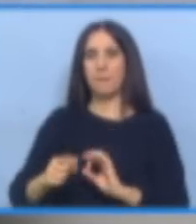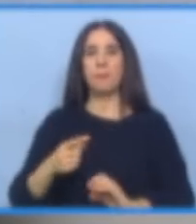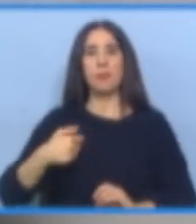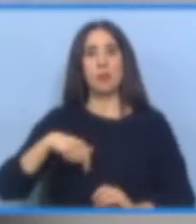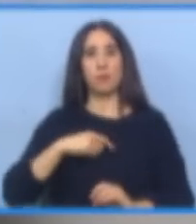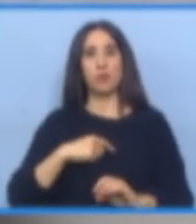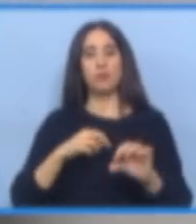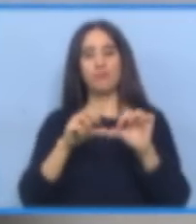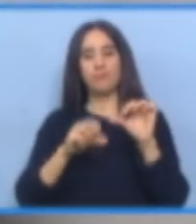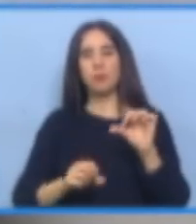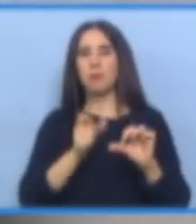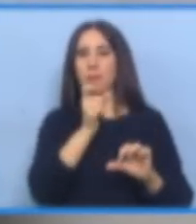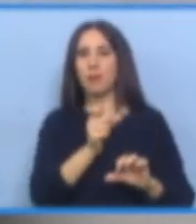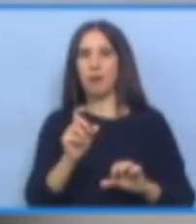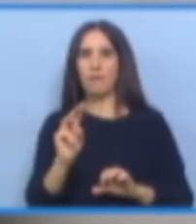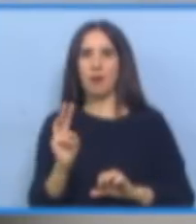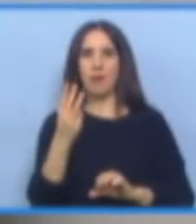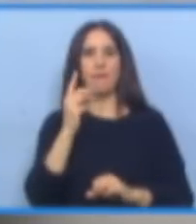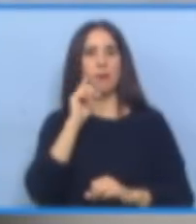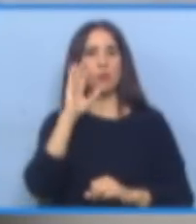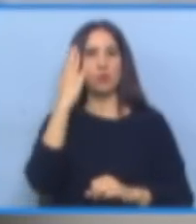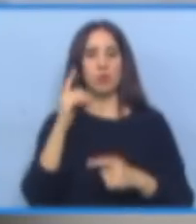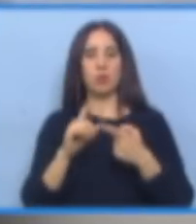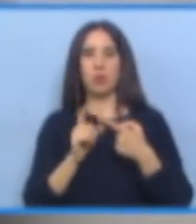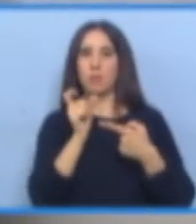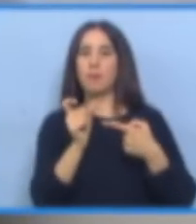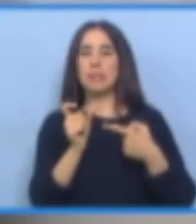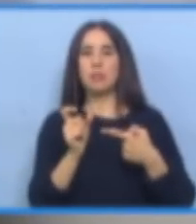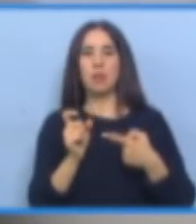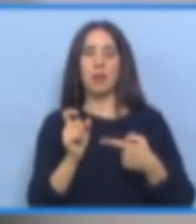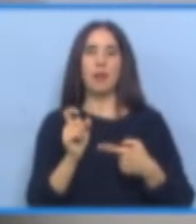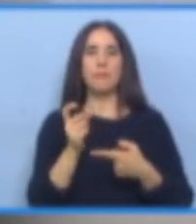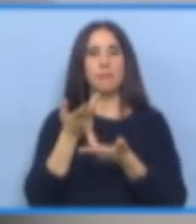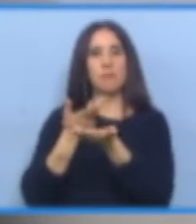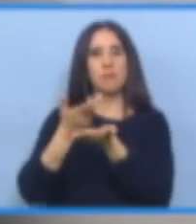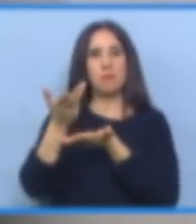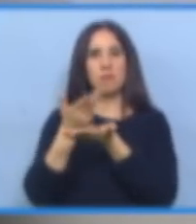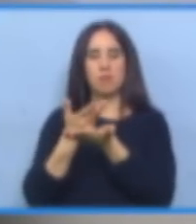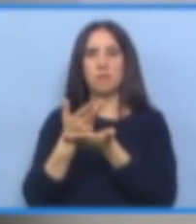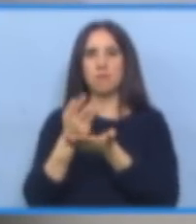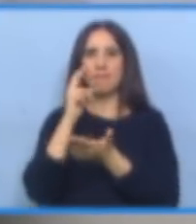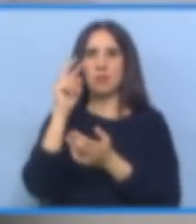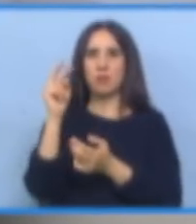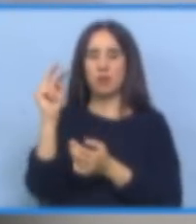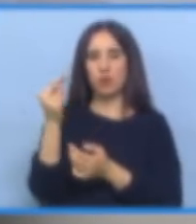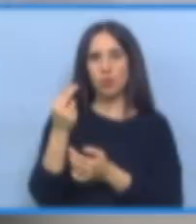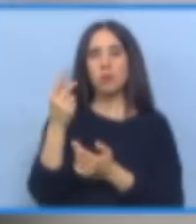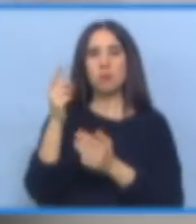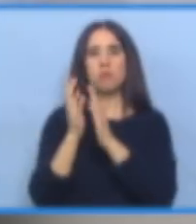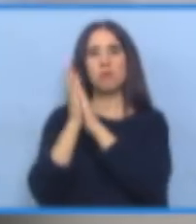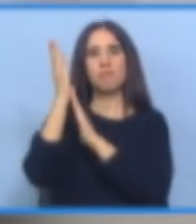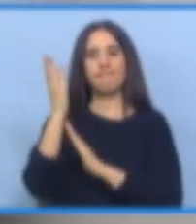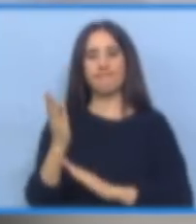em torno de 3 palavras que são muito importantes. A primeira palavra é escuta, põe sempre Jesus como exemplo, modelo